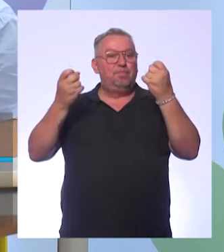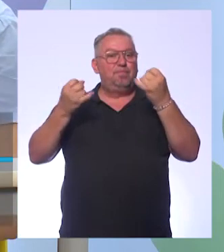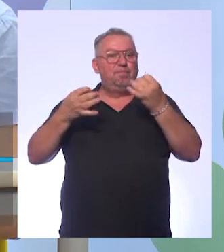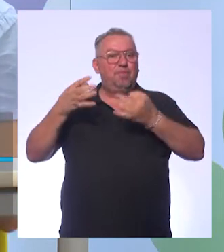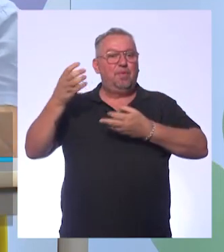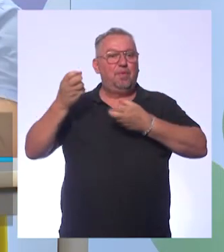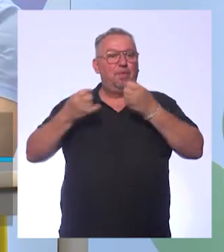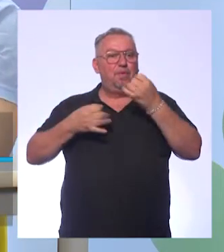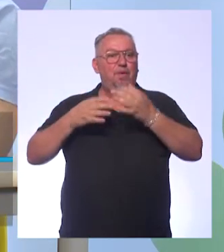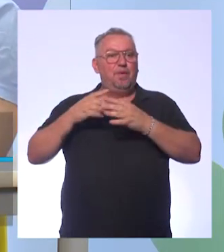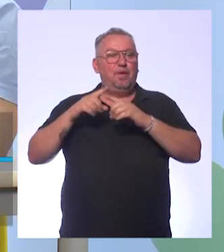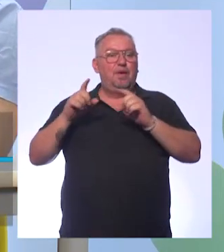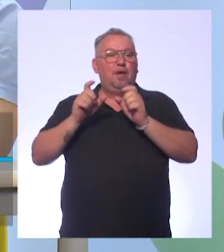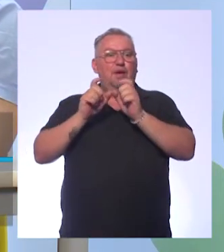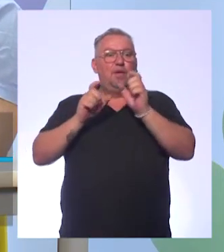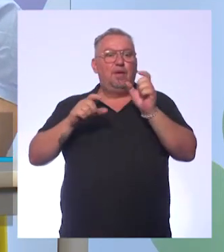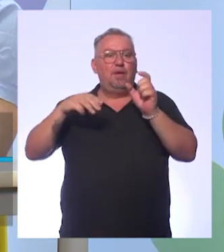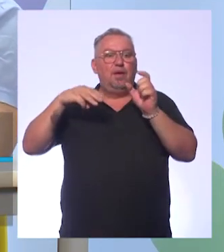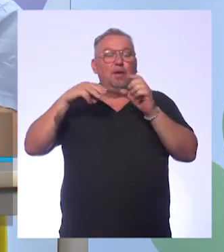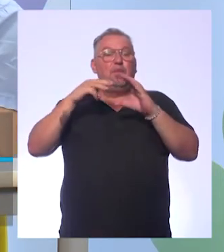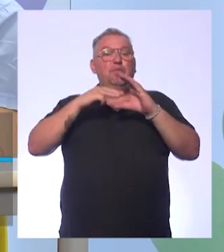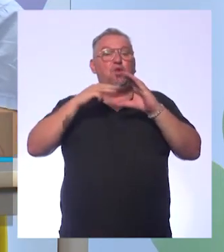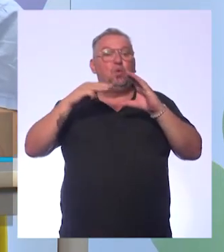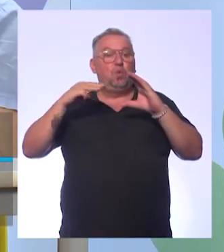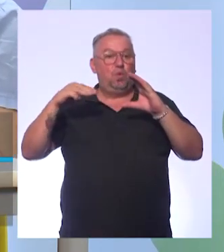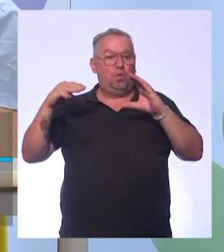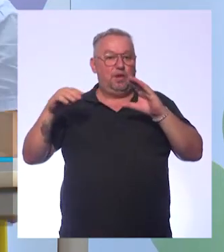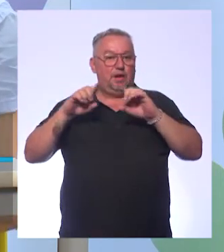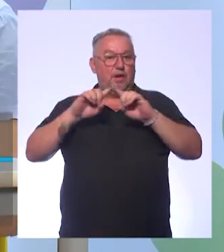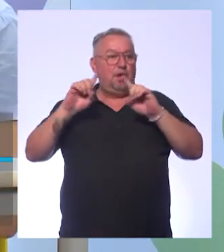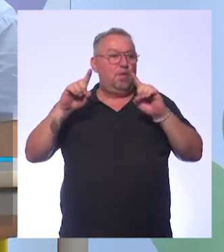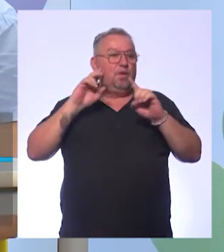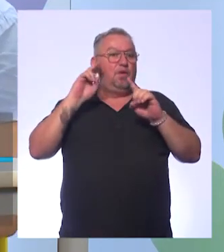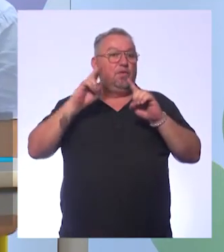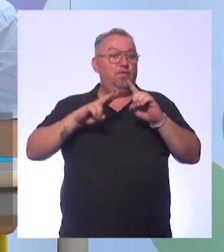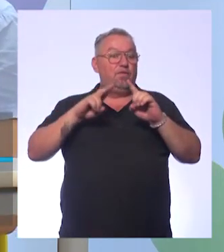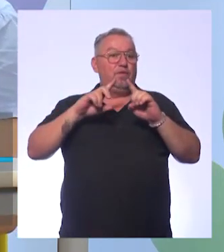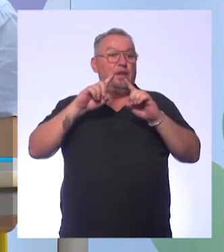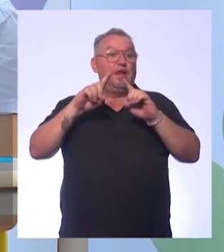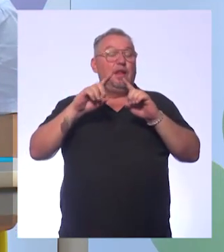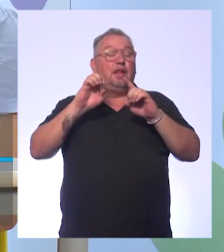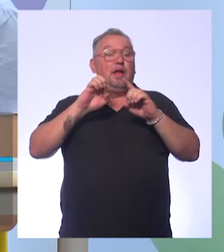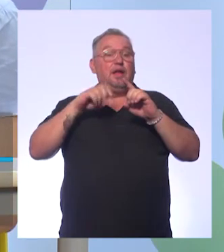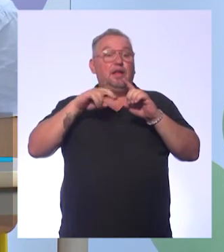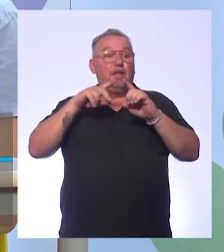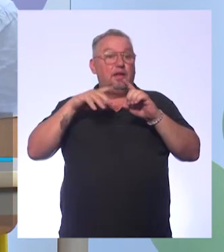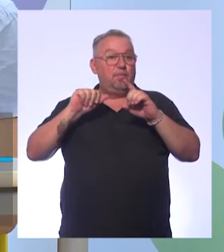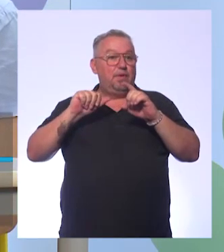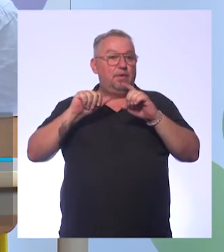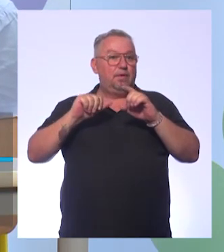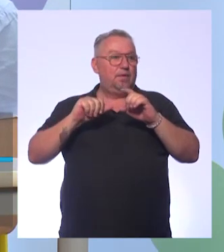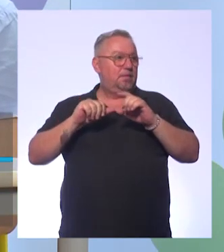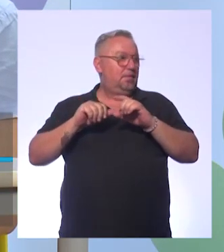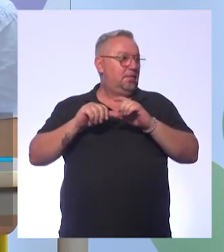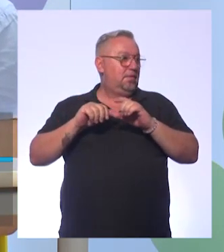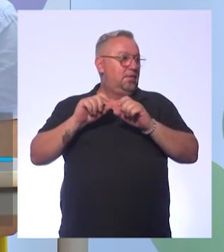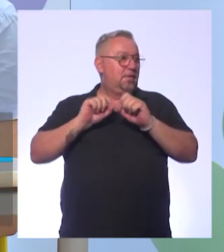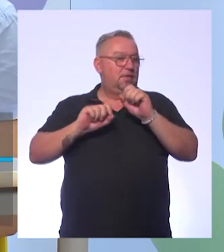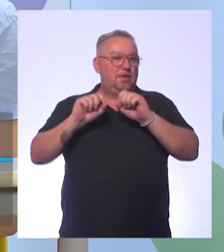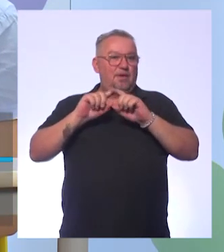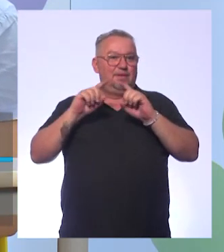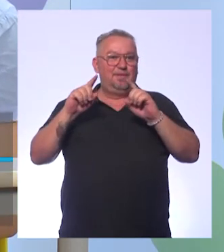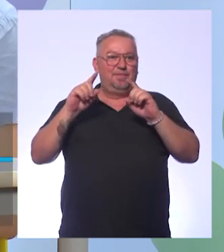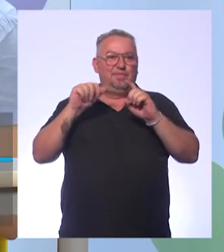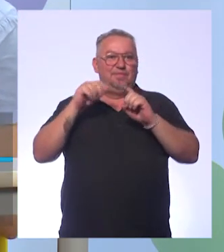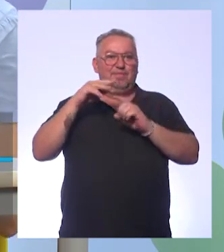falando da parte aí da mitocôndria, né? Então, quando a gente fala aí da função dessa enzima, tem a ver, então, com ATP,